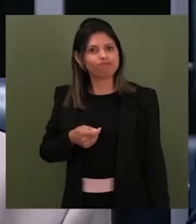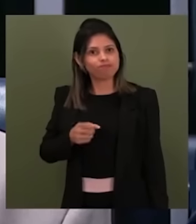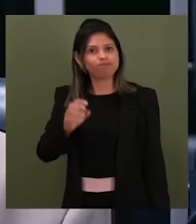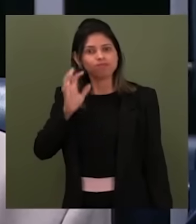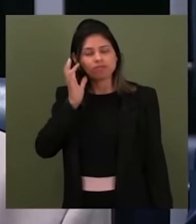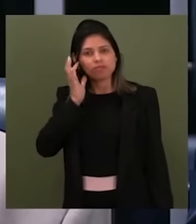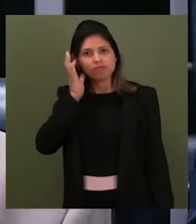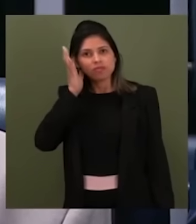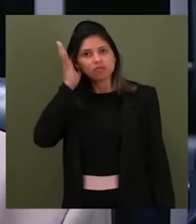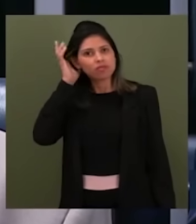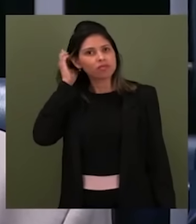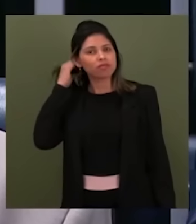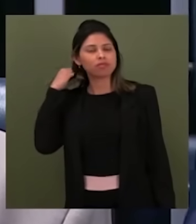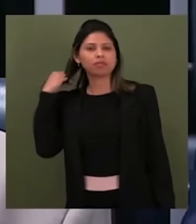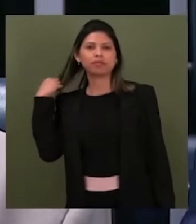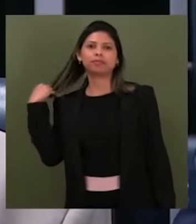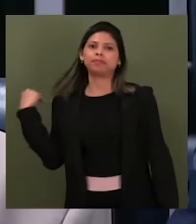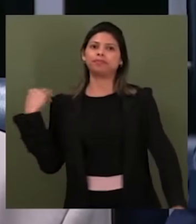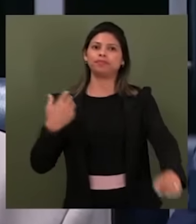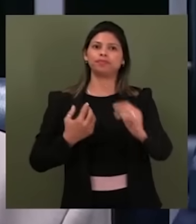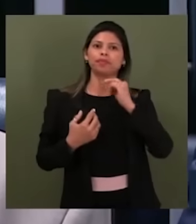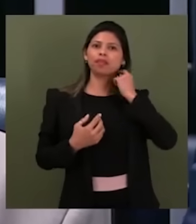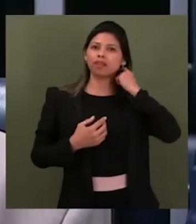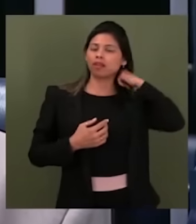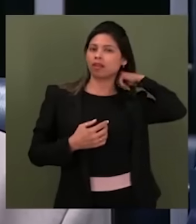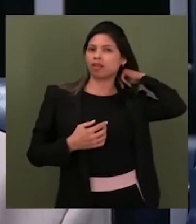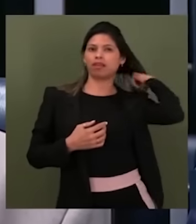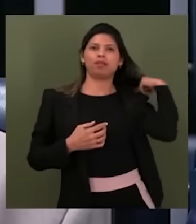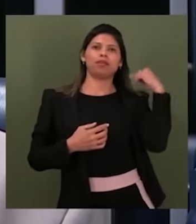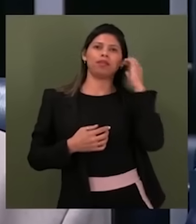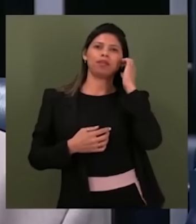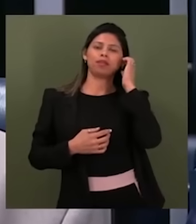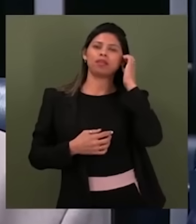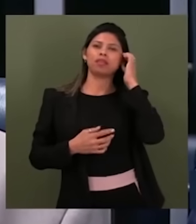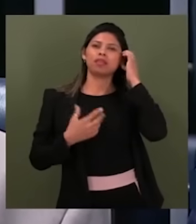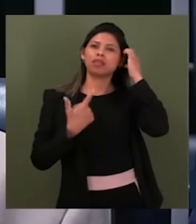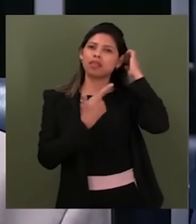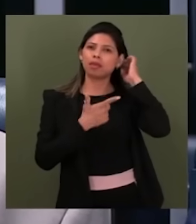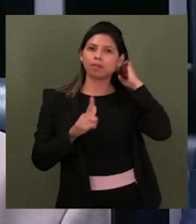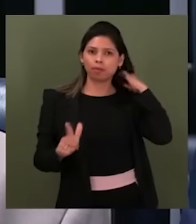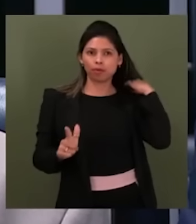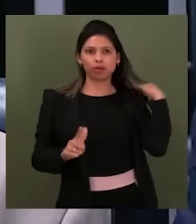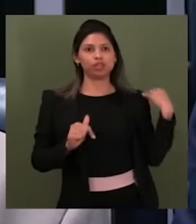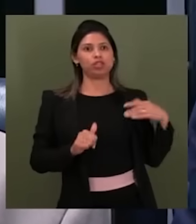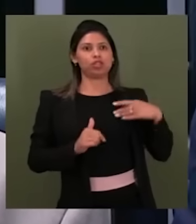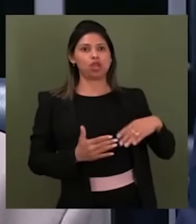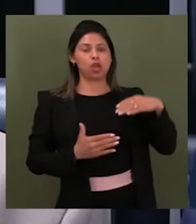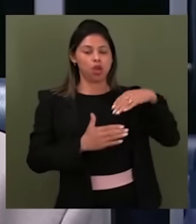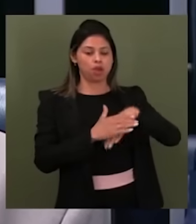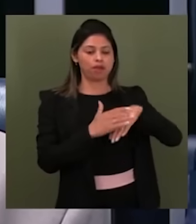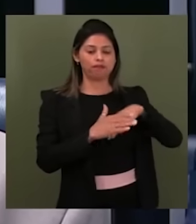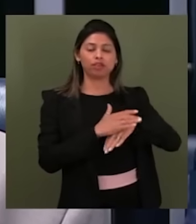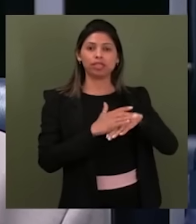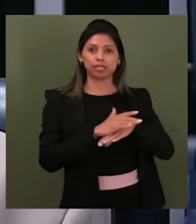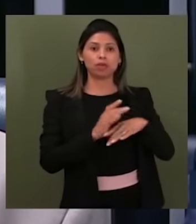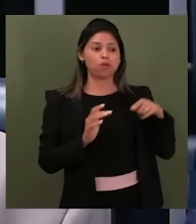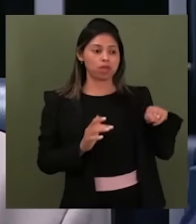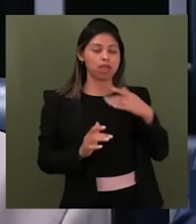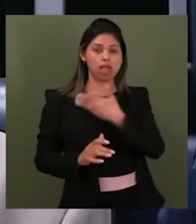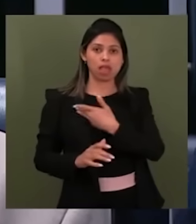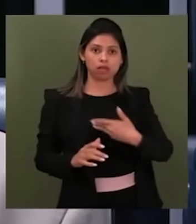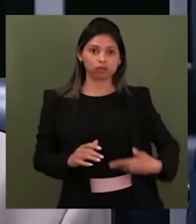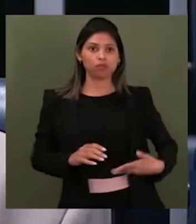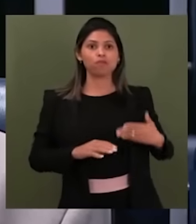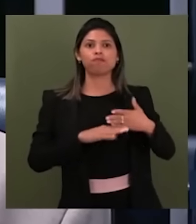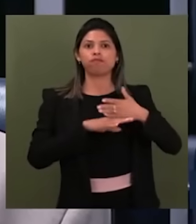e Cuba. O que foi a primeira coisa que o governo fez depois que assumiu? Olha que a gente não podia dizer, porque